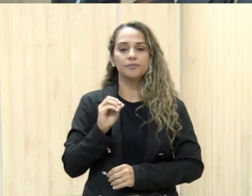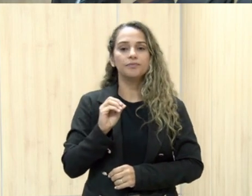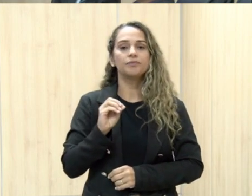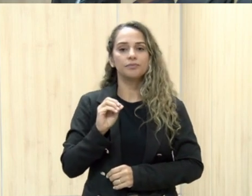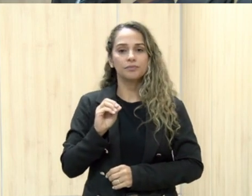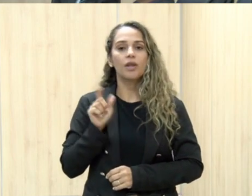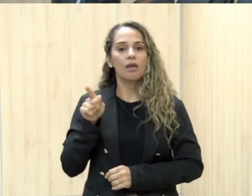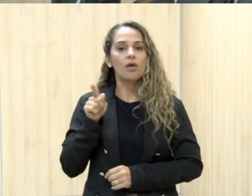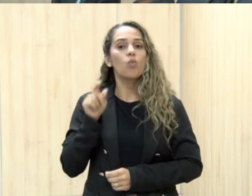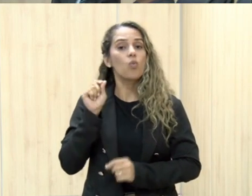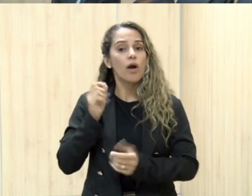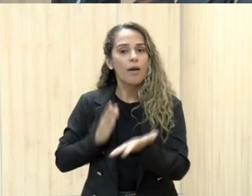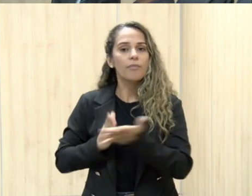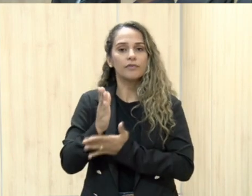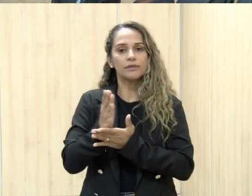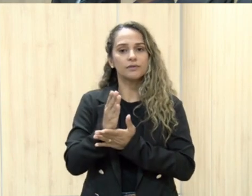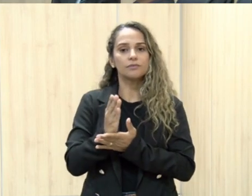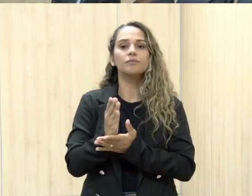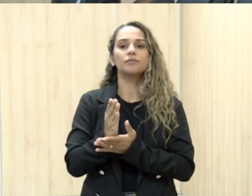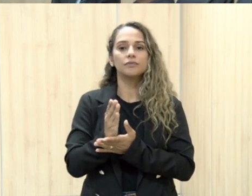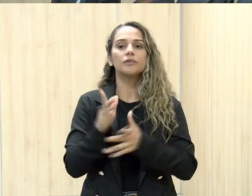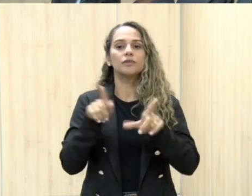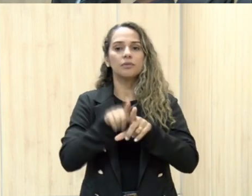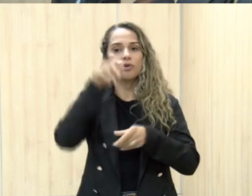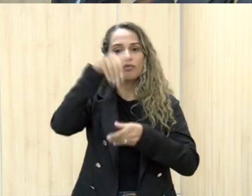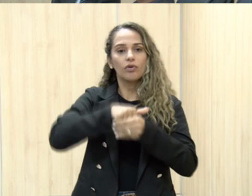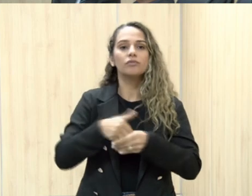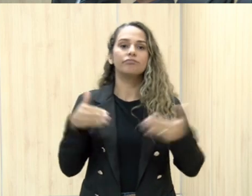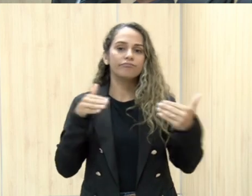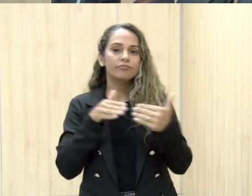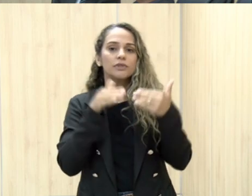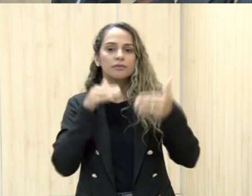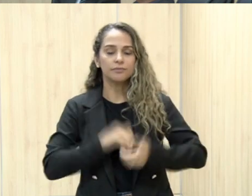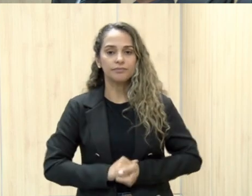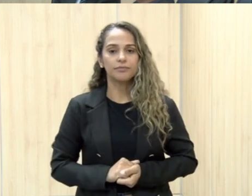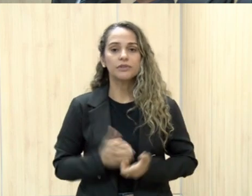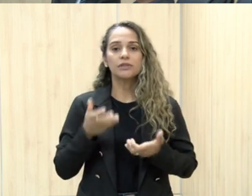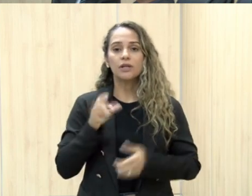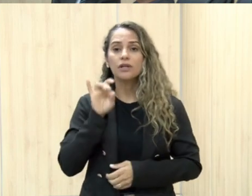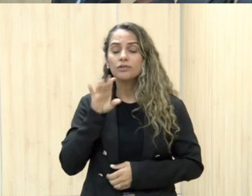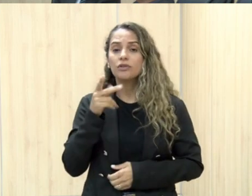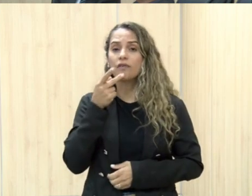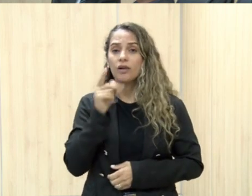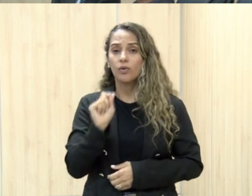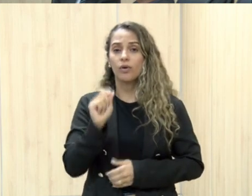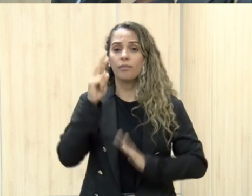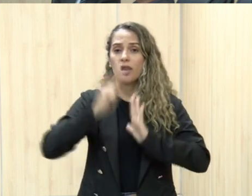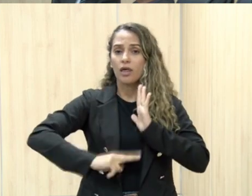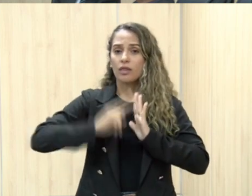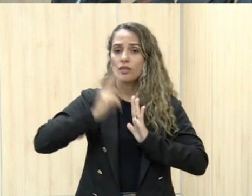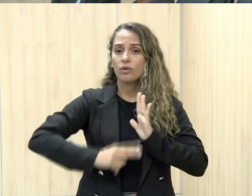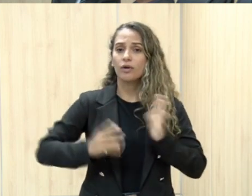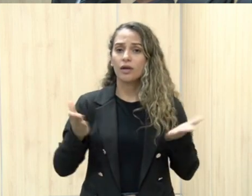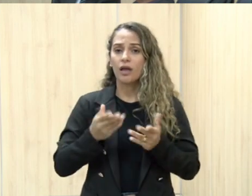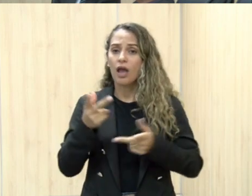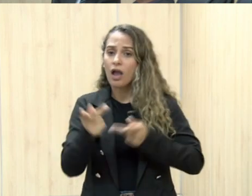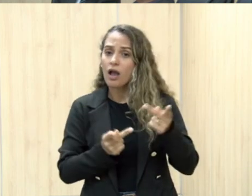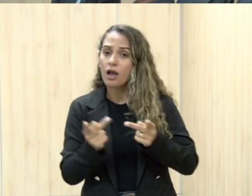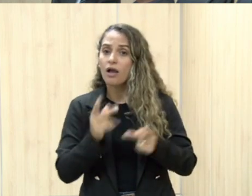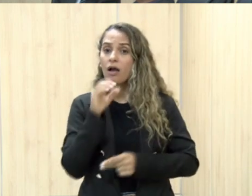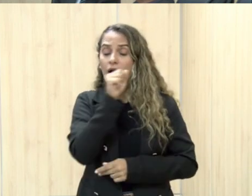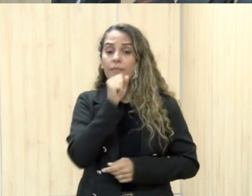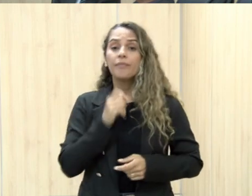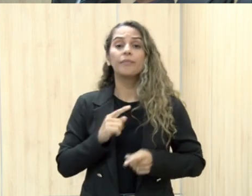é pela provação da matéria e o voto é favorável no entanto queria só fazer uma leitura do projeto